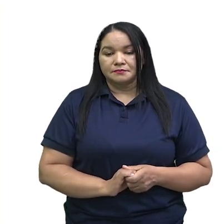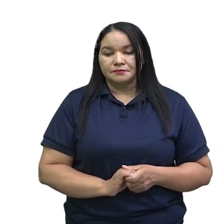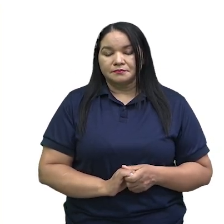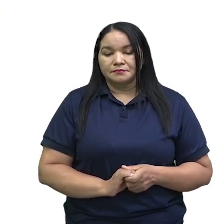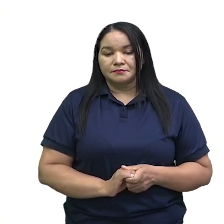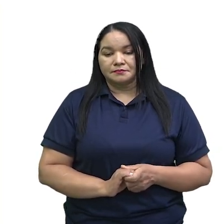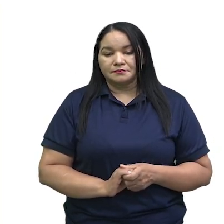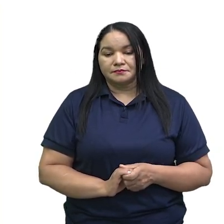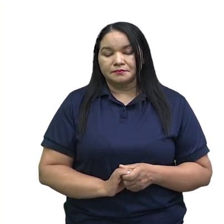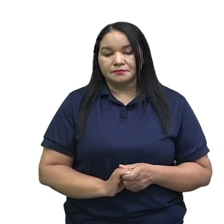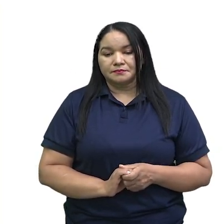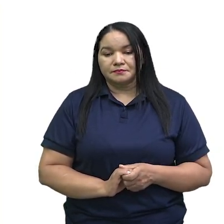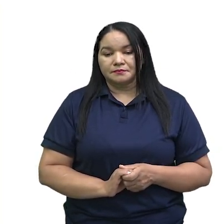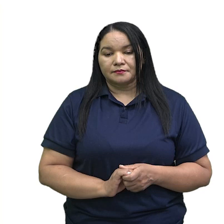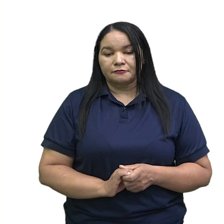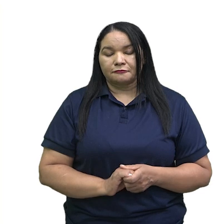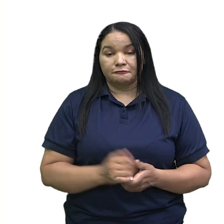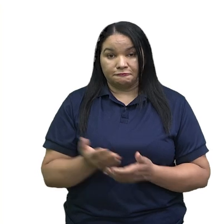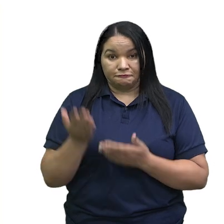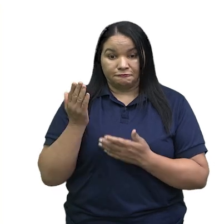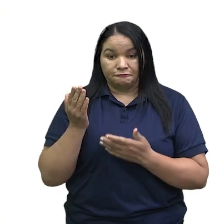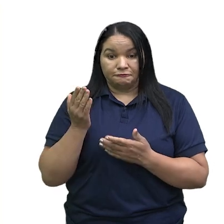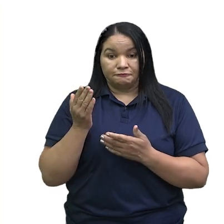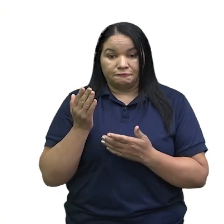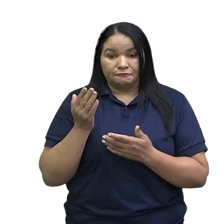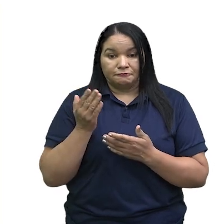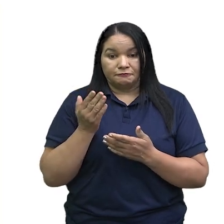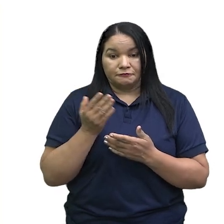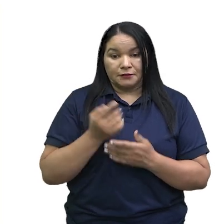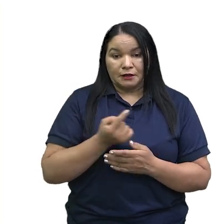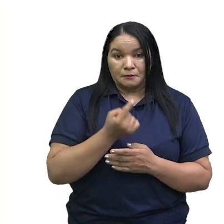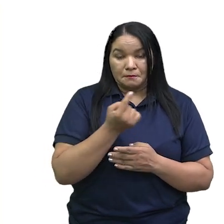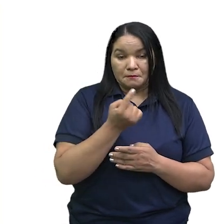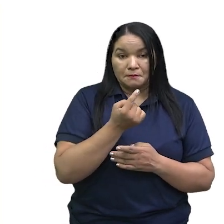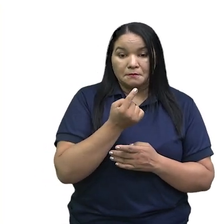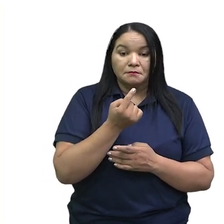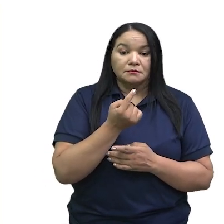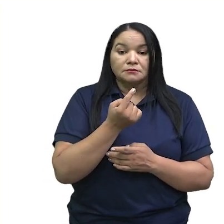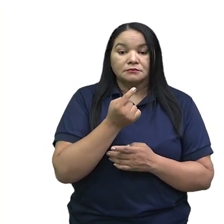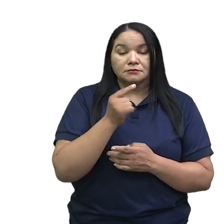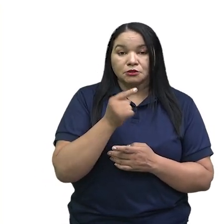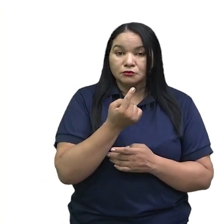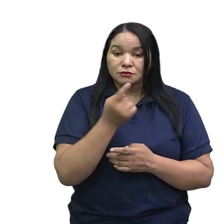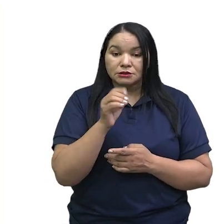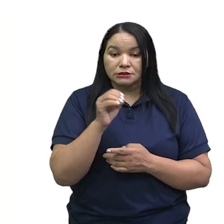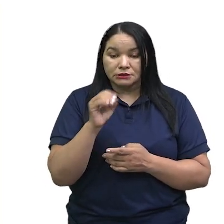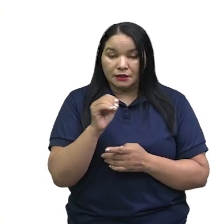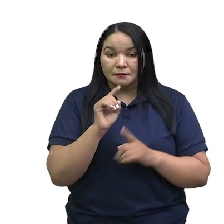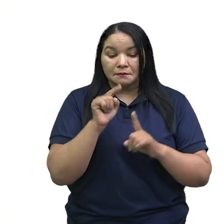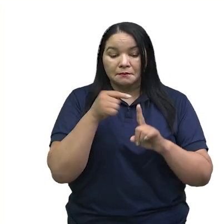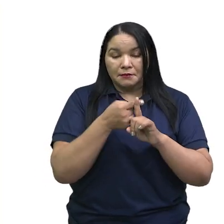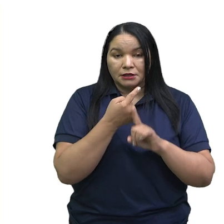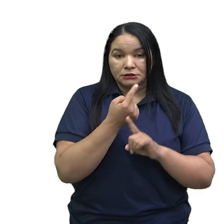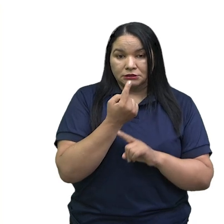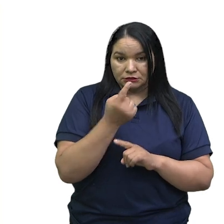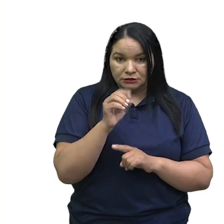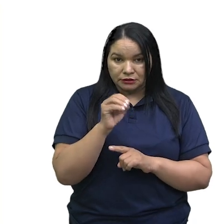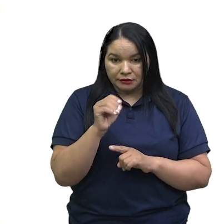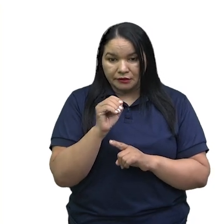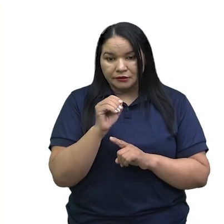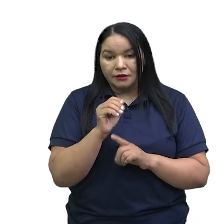mês, tá? A gente vai ter agora 1.100 mais 100. Ou seja, eu vou ter